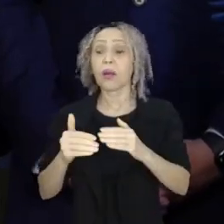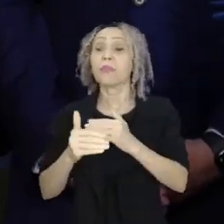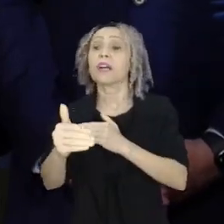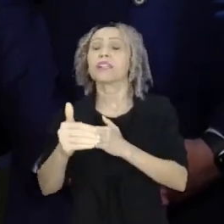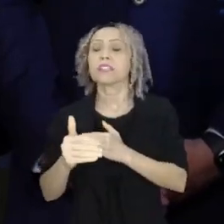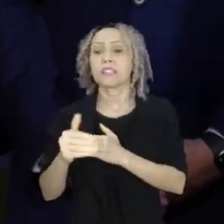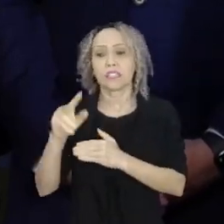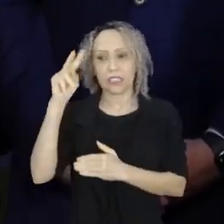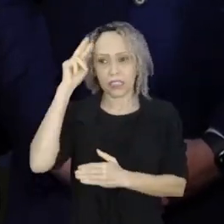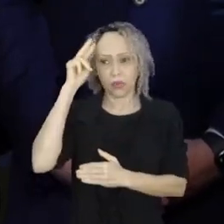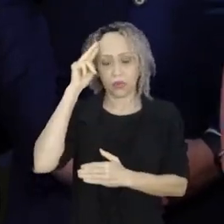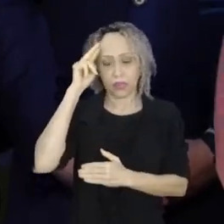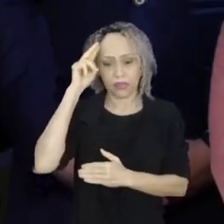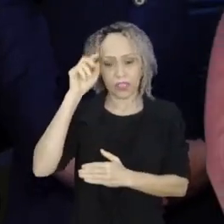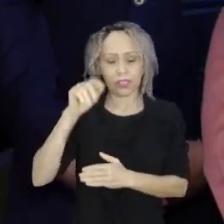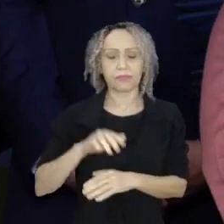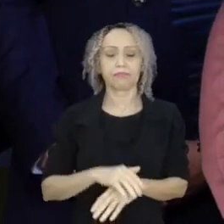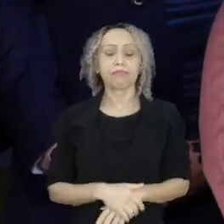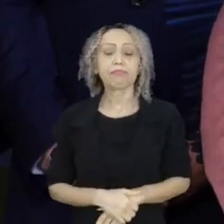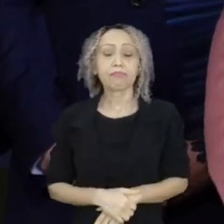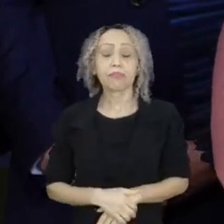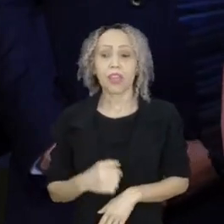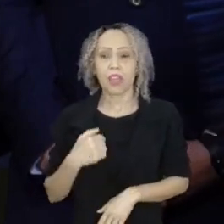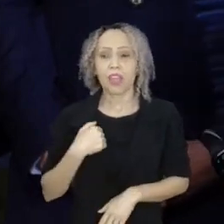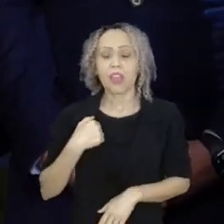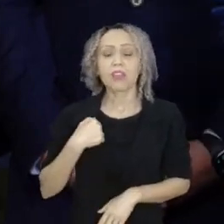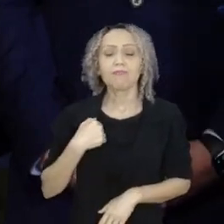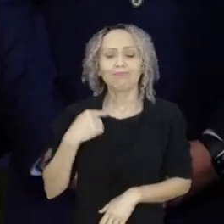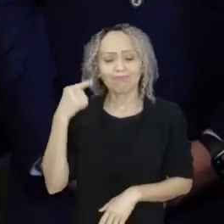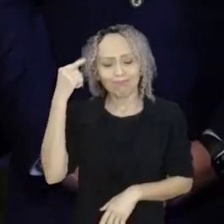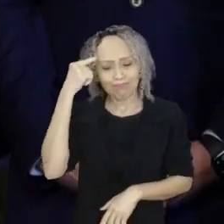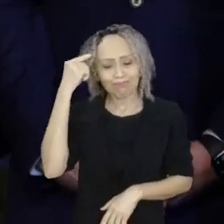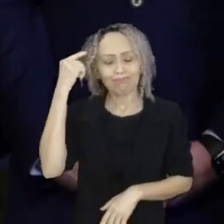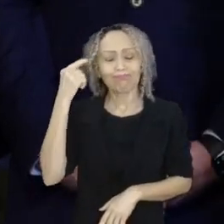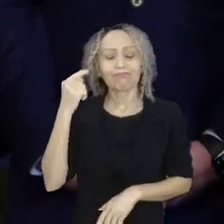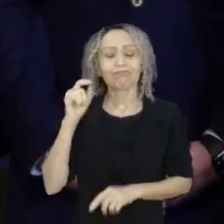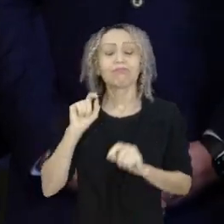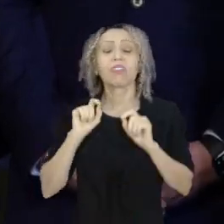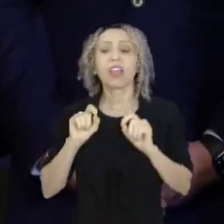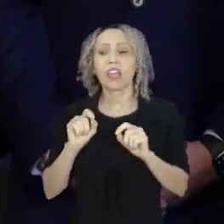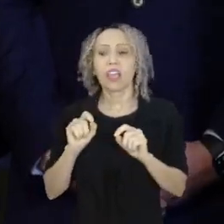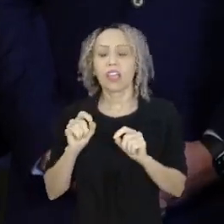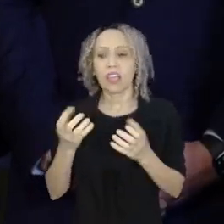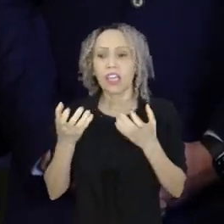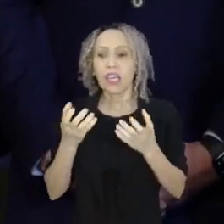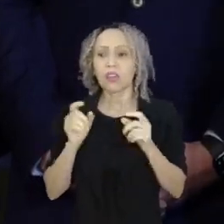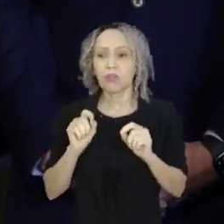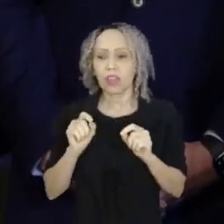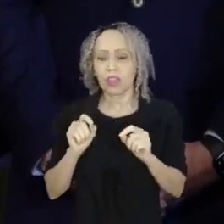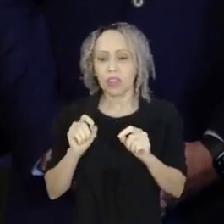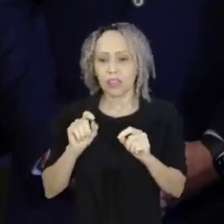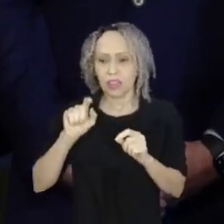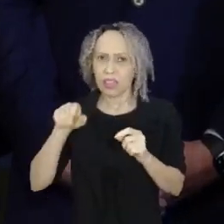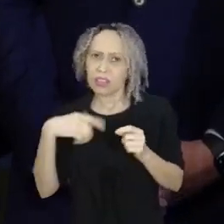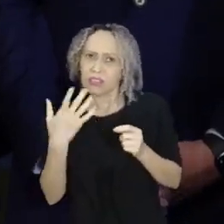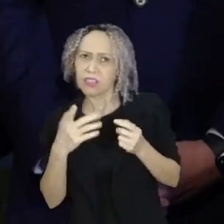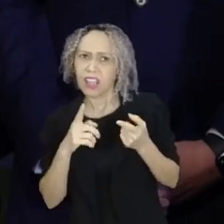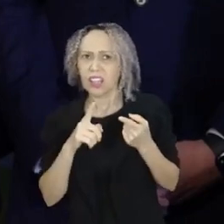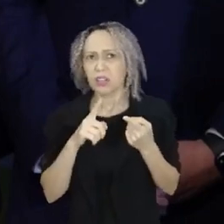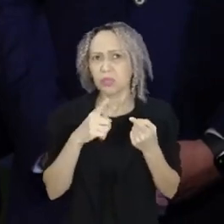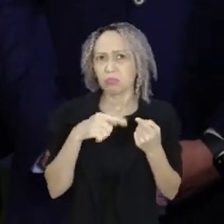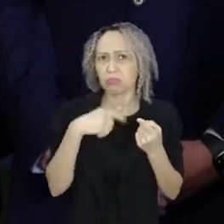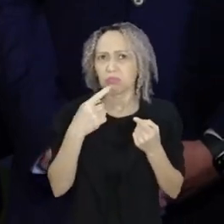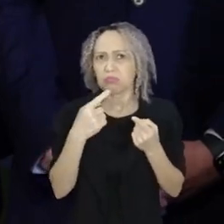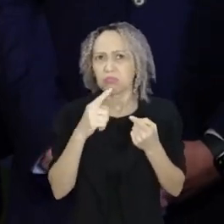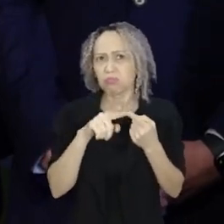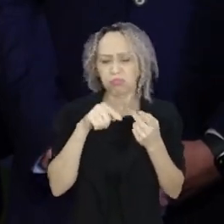Eu pretendo, logo depois de uns 2 ou 3 dias, fazer uma reunião com todos os ministros para eu dizer